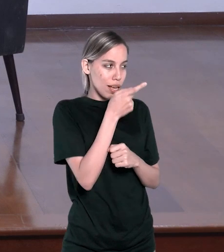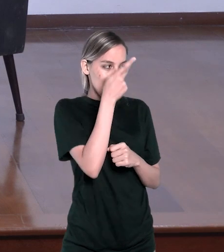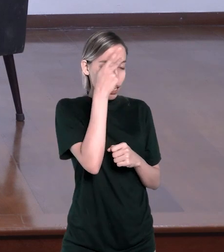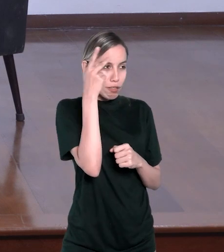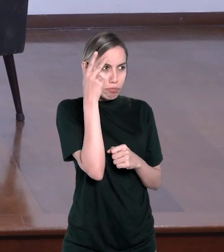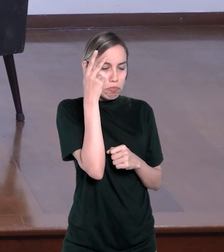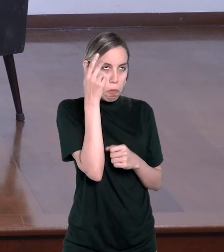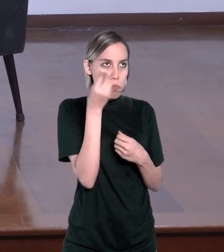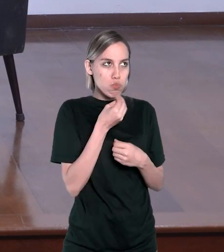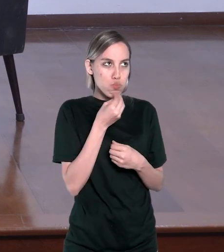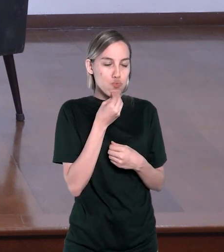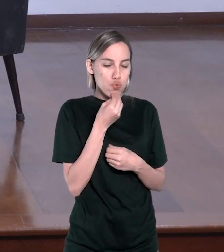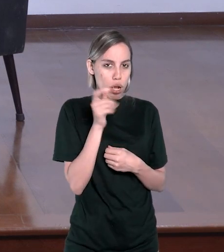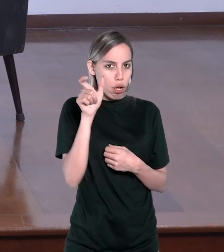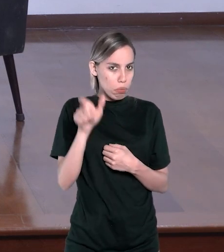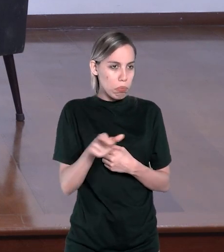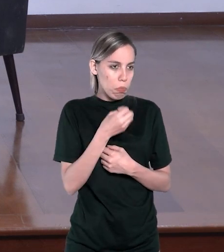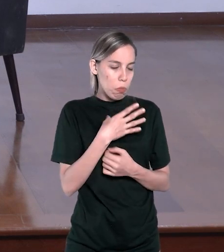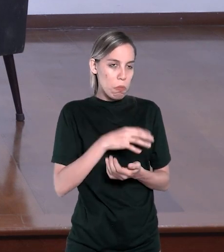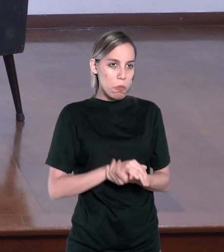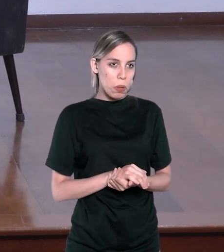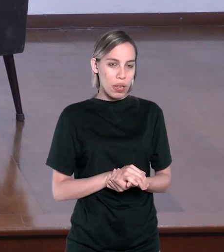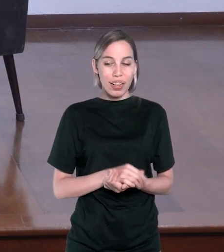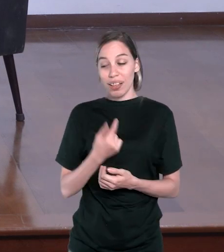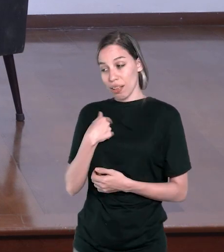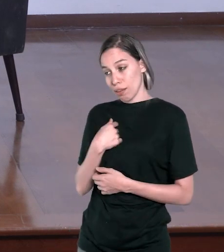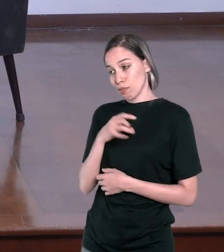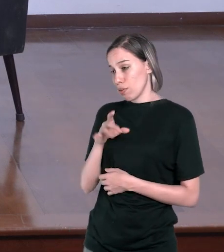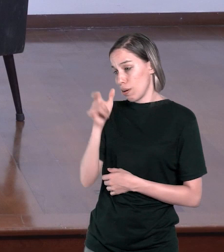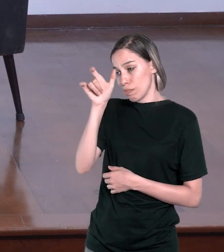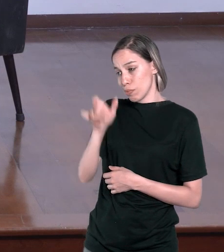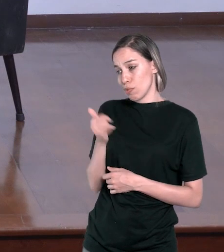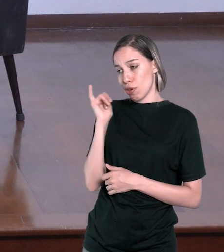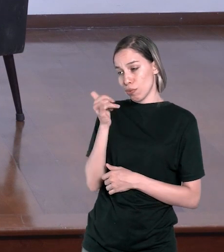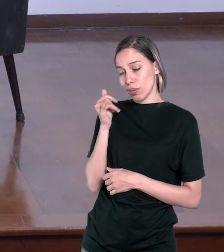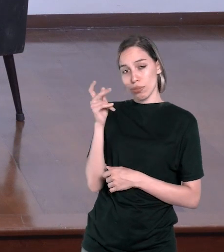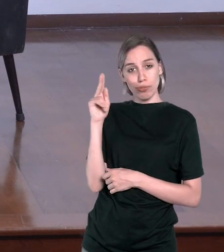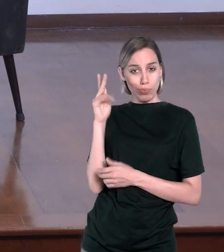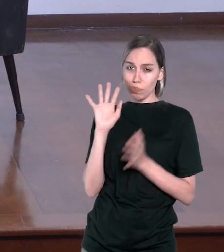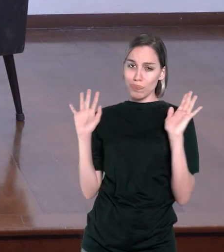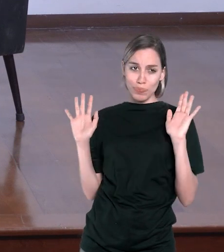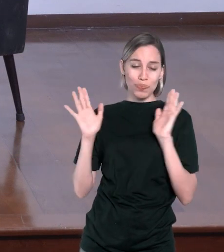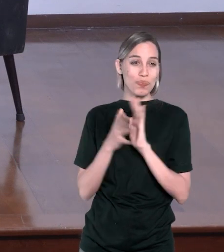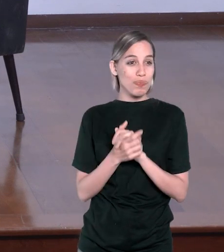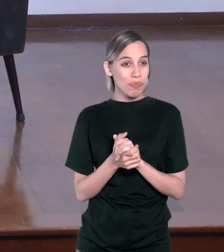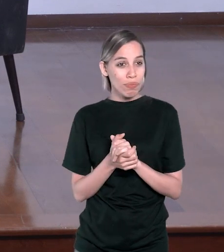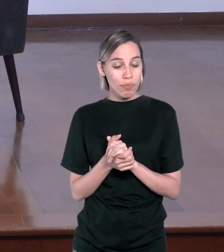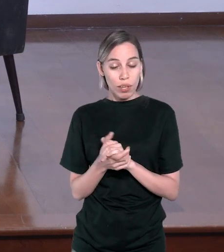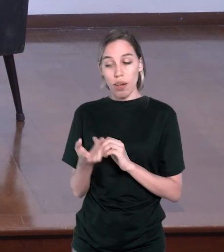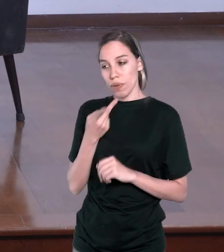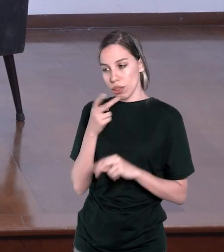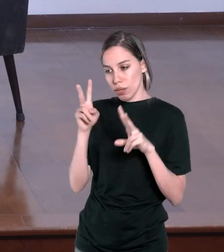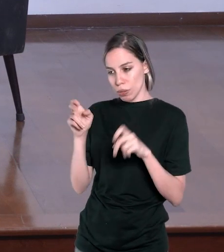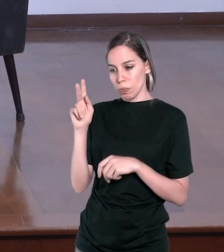Assim. Só sou um bom contador de casos. Falando em caso, você falou a história da secretária eletrônica. Você pode contar